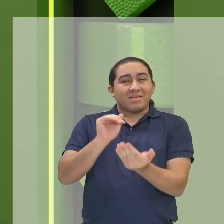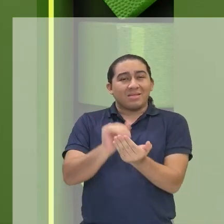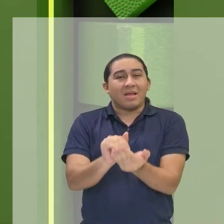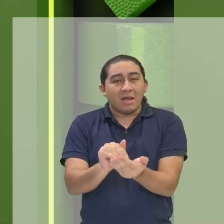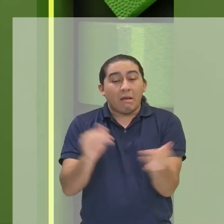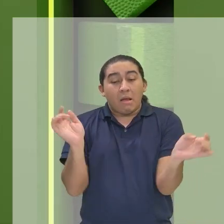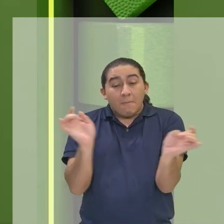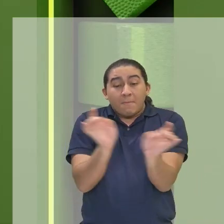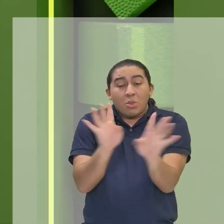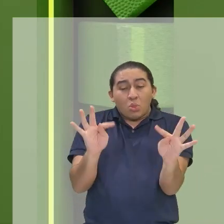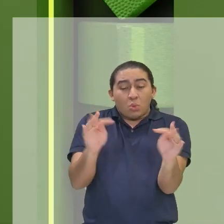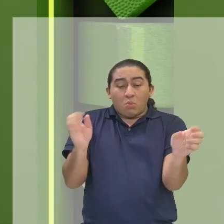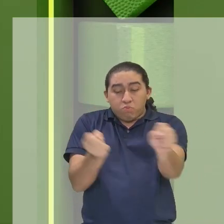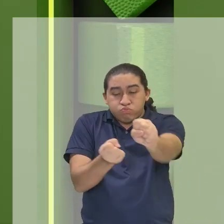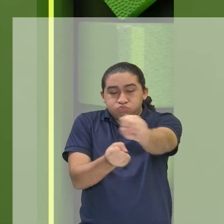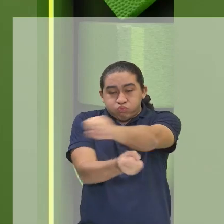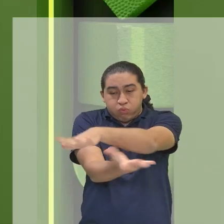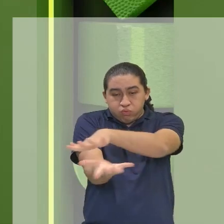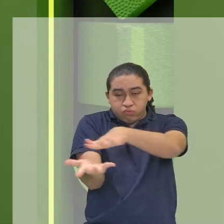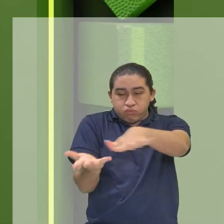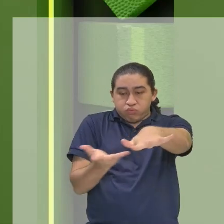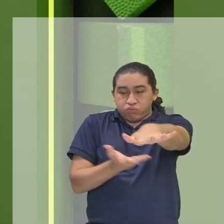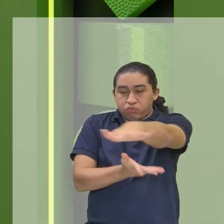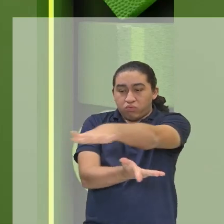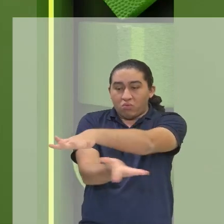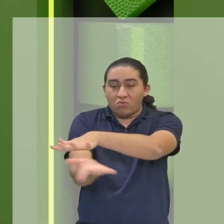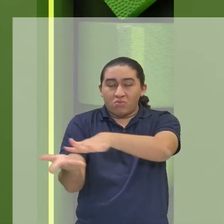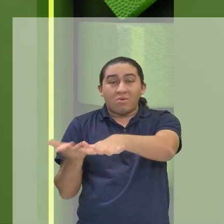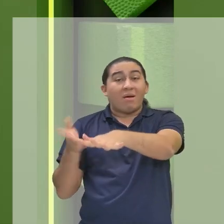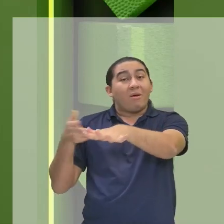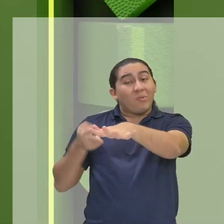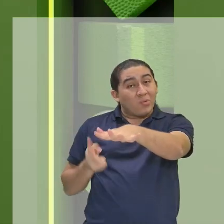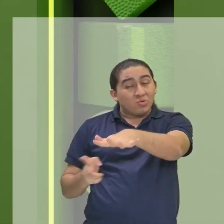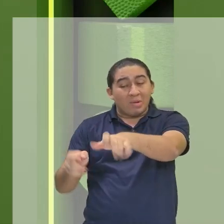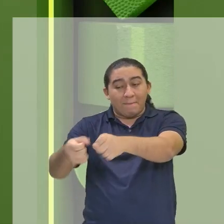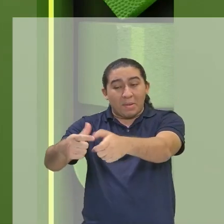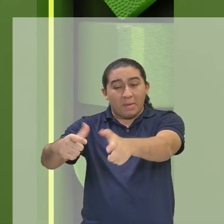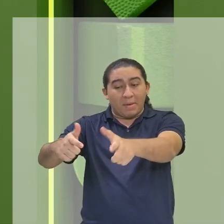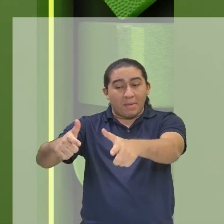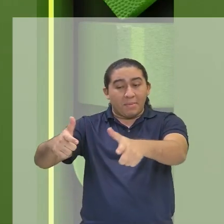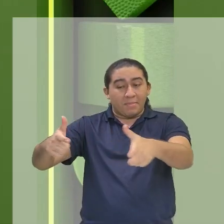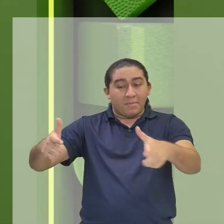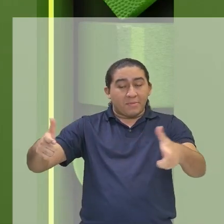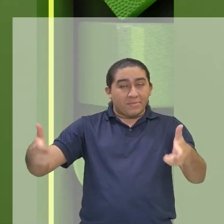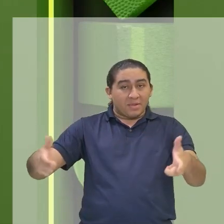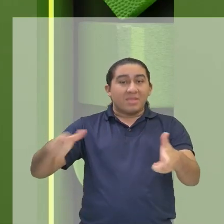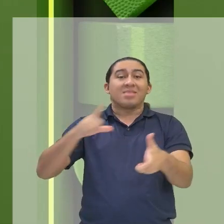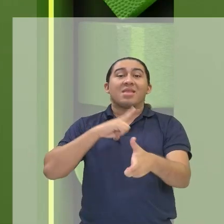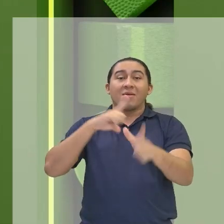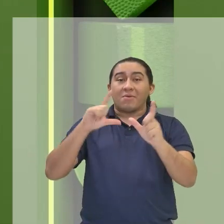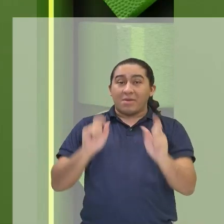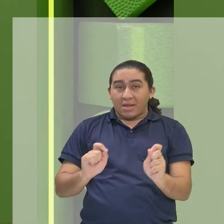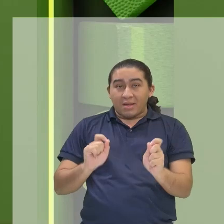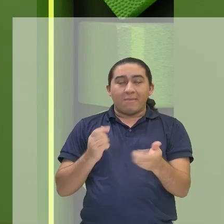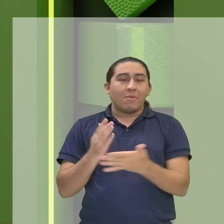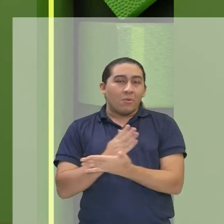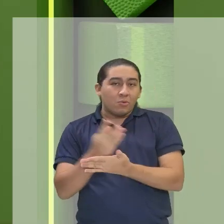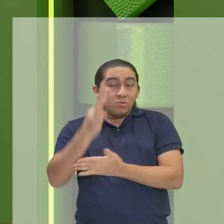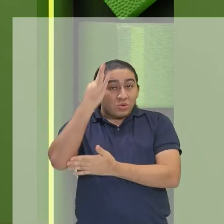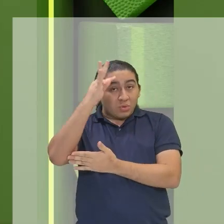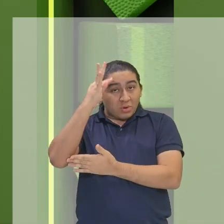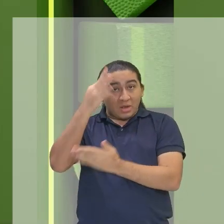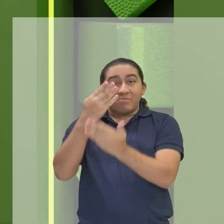a galáxia e tudo que há ainda não parou. Ainda há estudos dizendo que ele está se expandindo cada